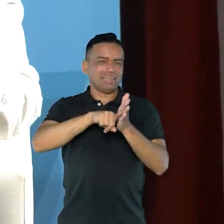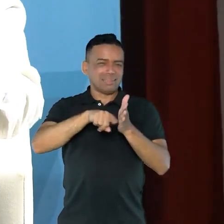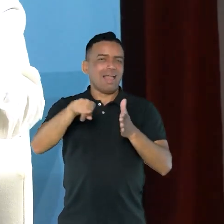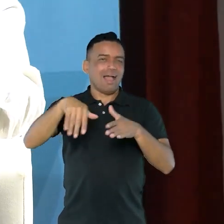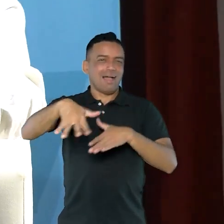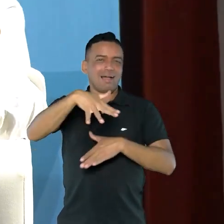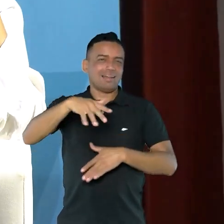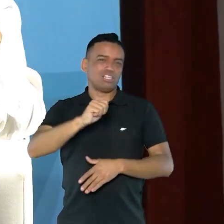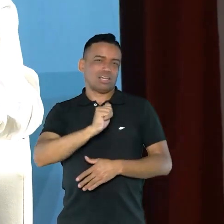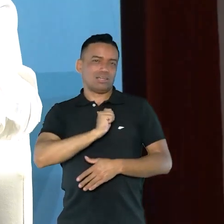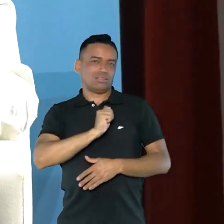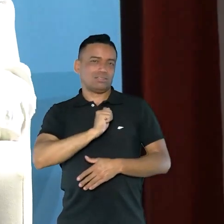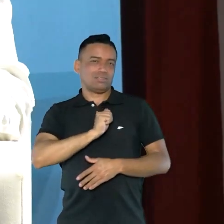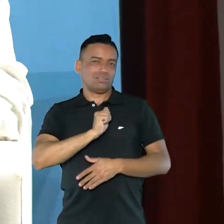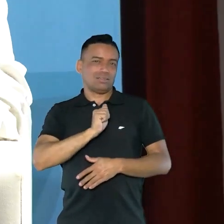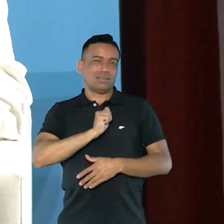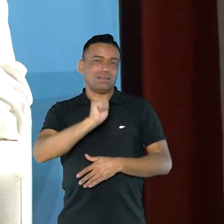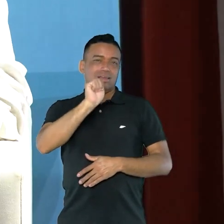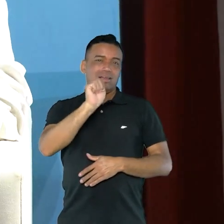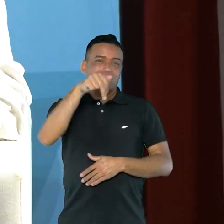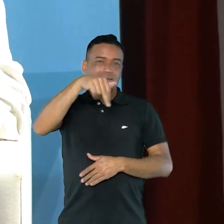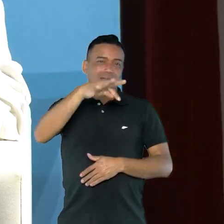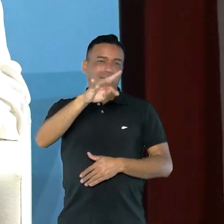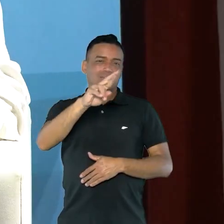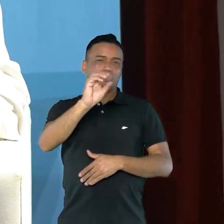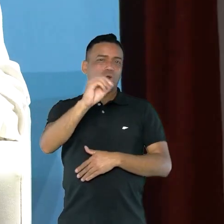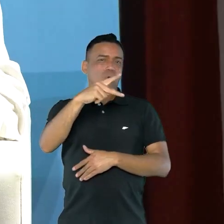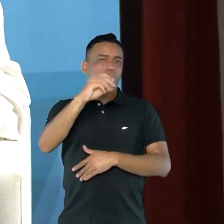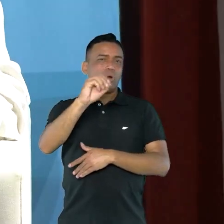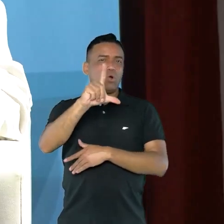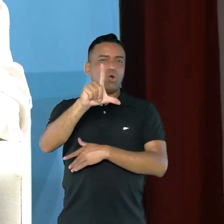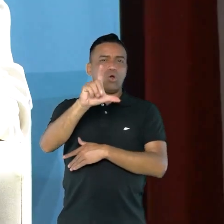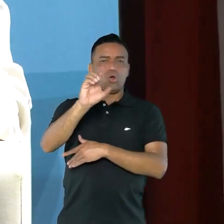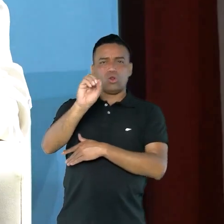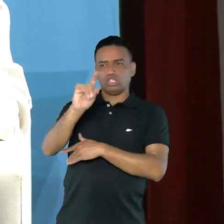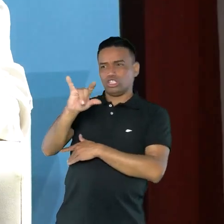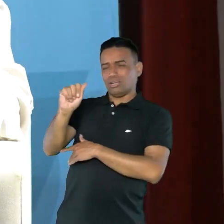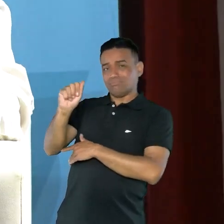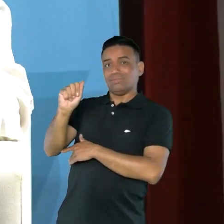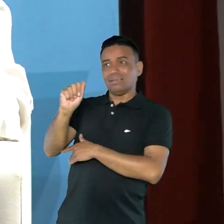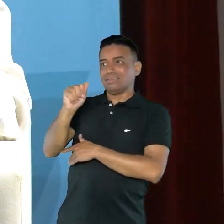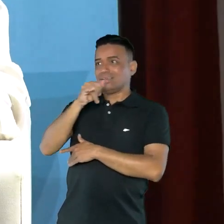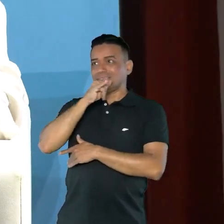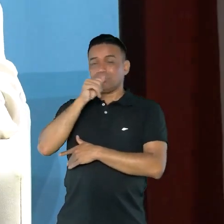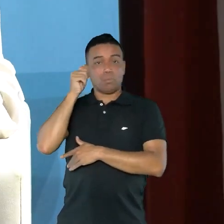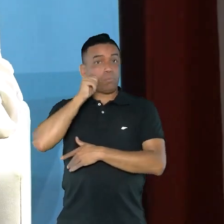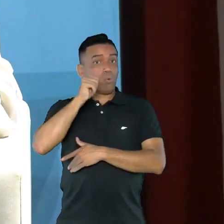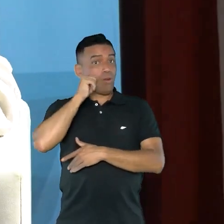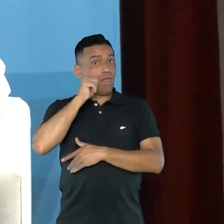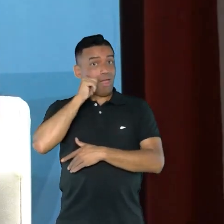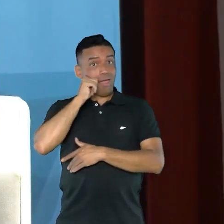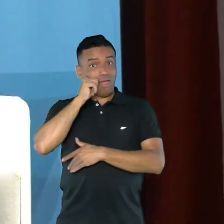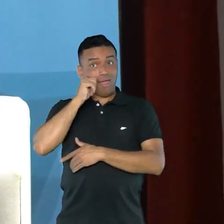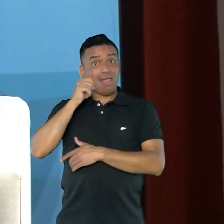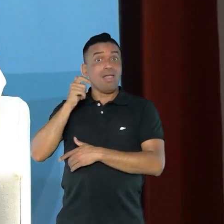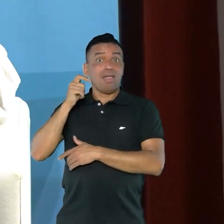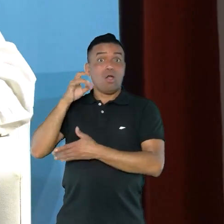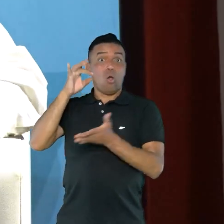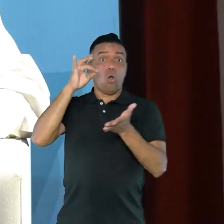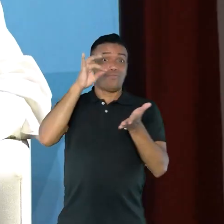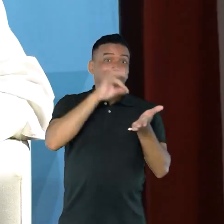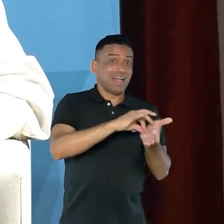debate, e ela fez muitas entrevistas com mulheres na posição de amante e mulheres na posição de